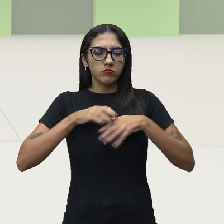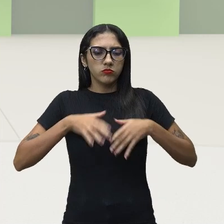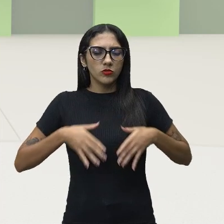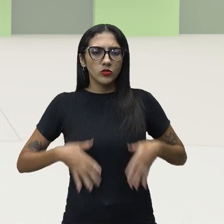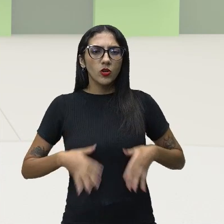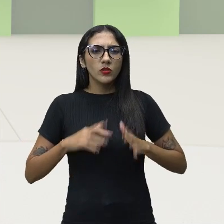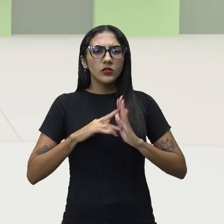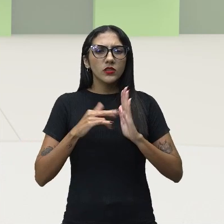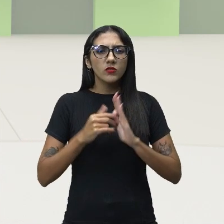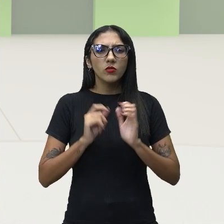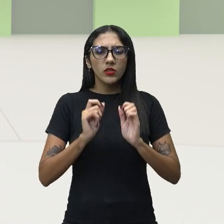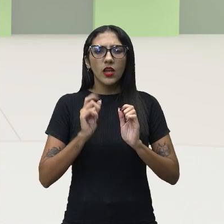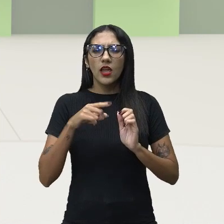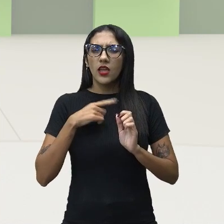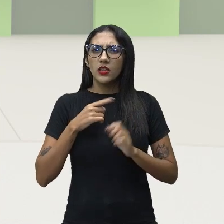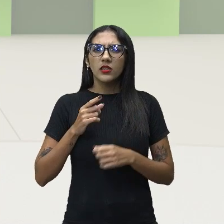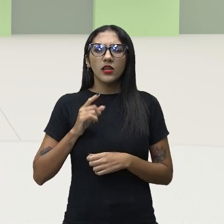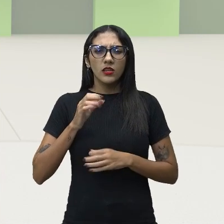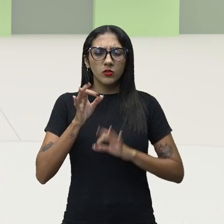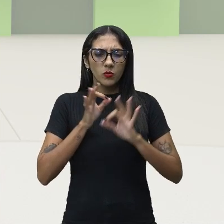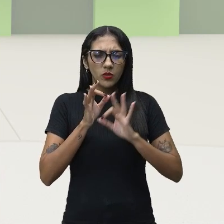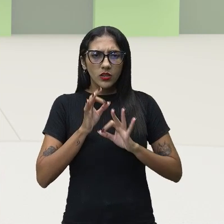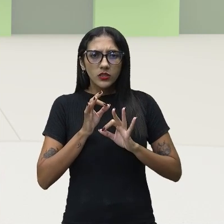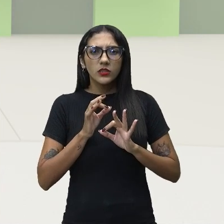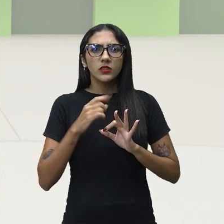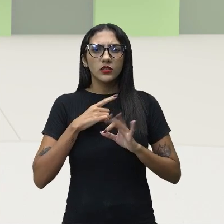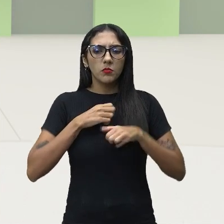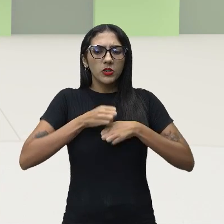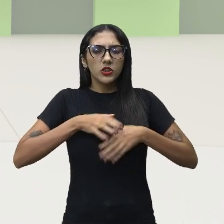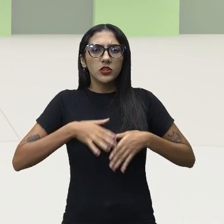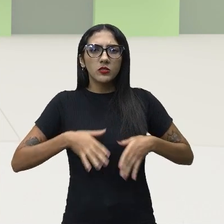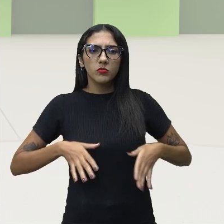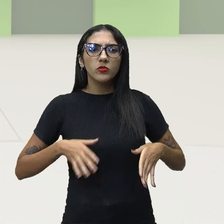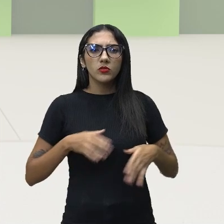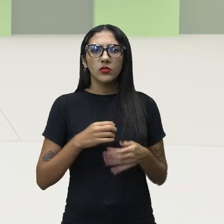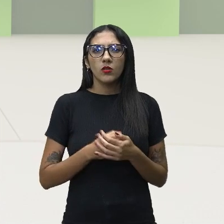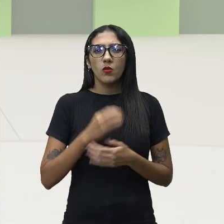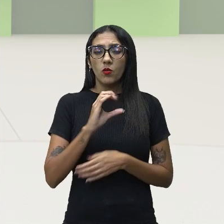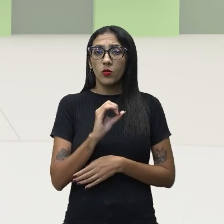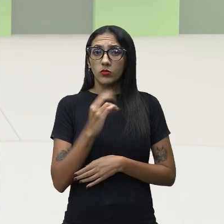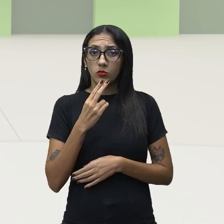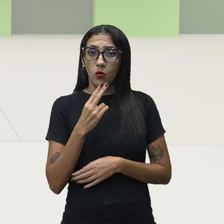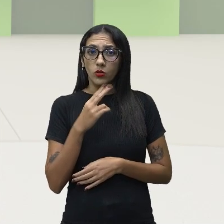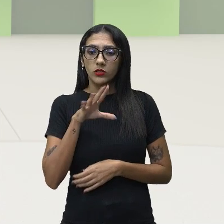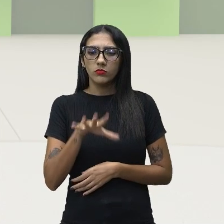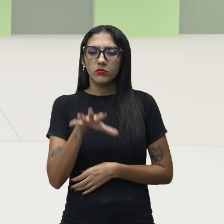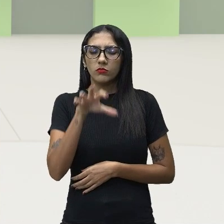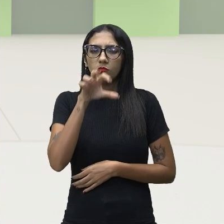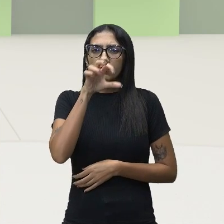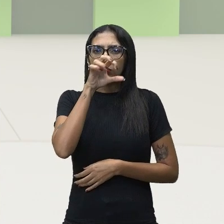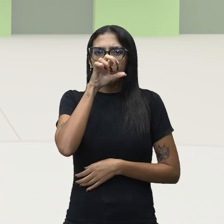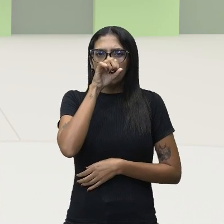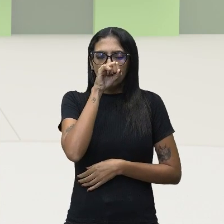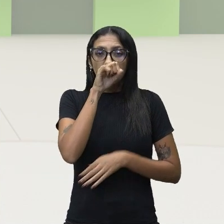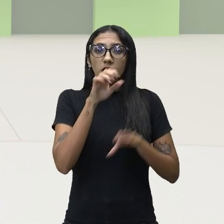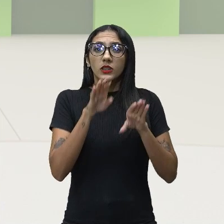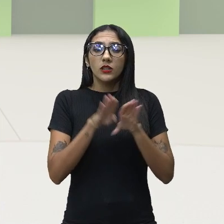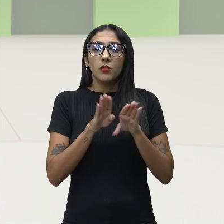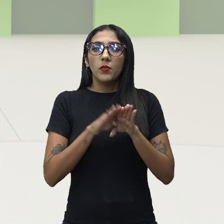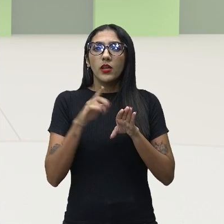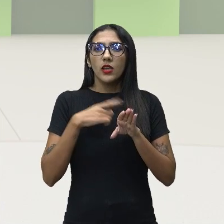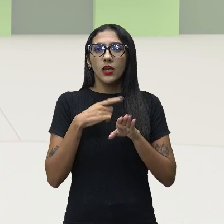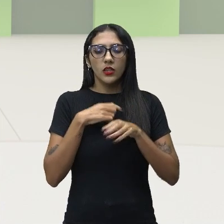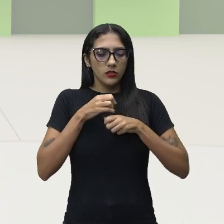dizer que é ele que vai distribuir aquele oxigênio que nós inalamos na respiração e é ele que vai distribuir também